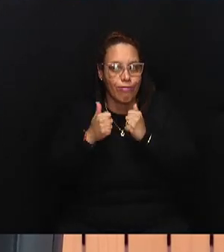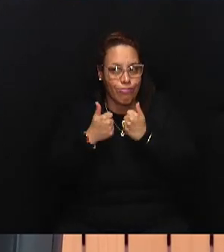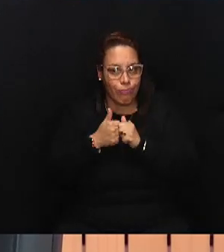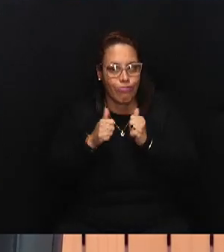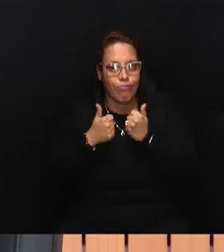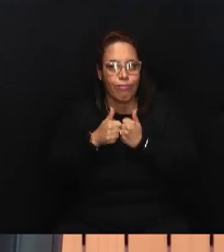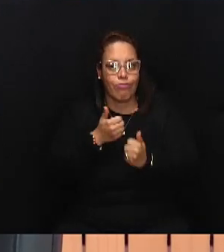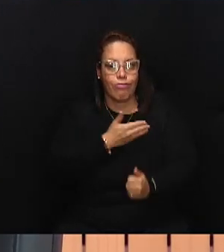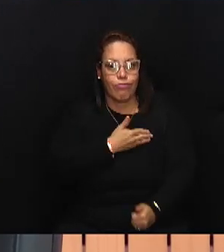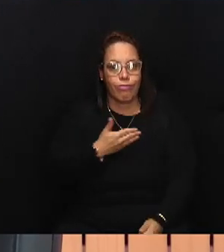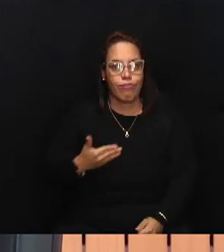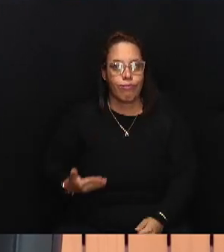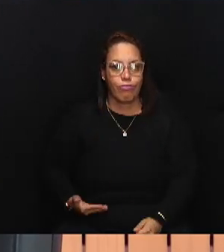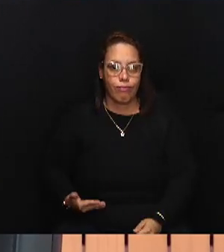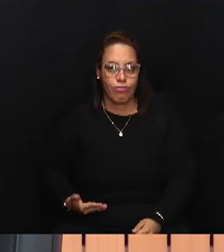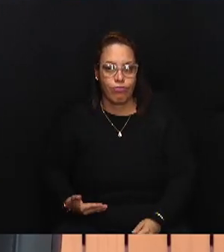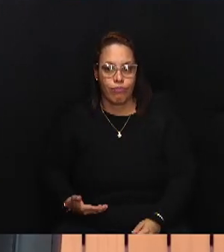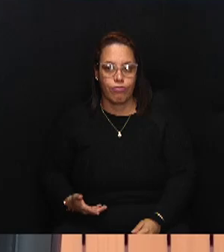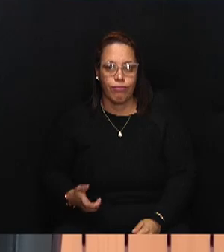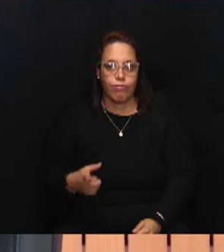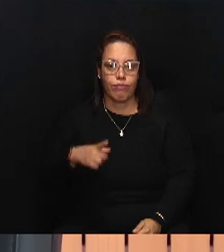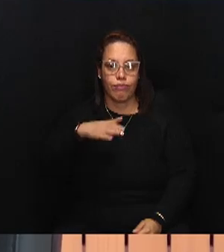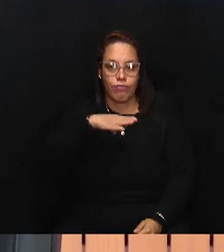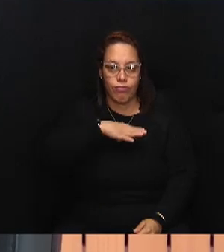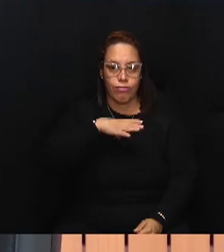público. Nós tivemos na cidade de Campinas